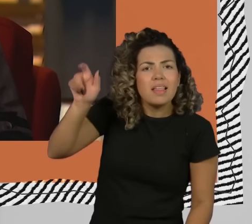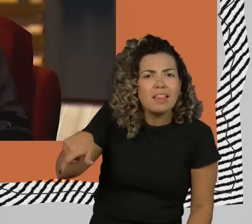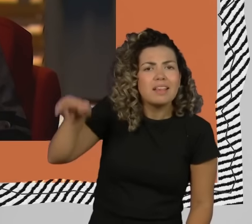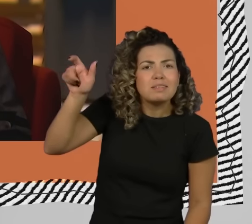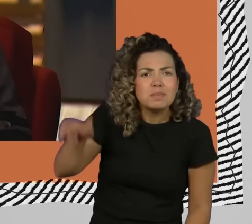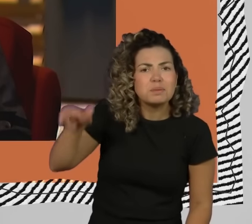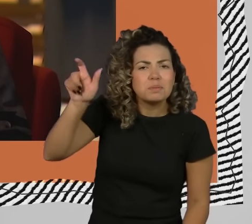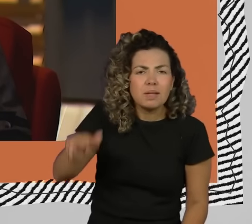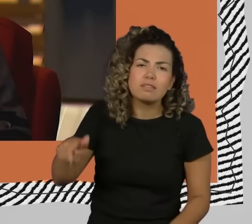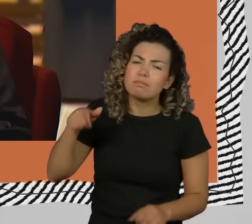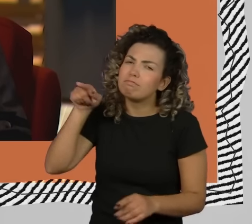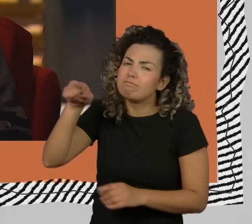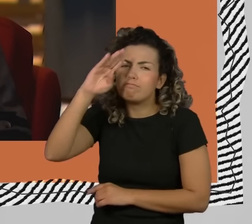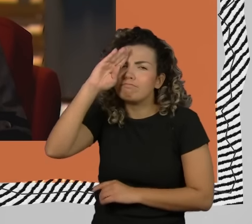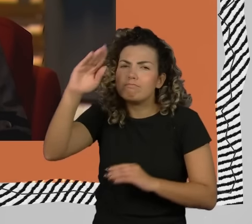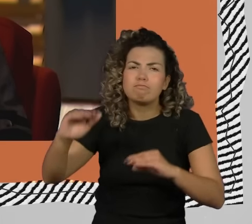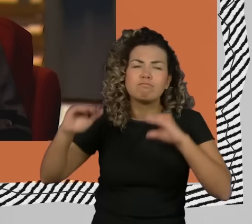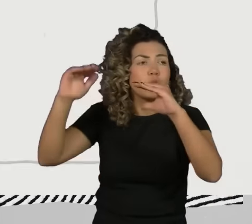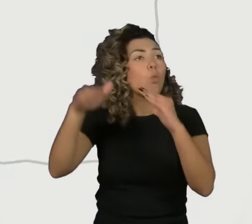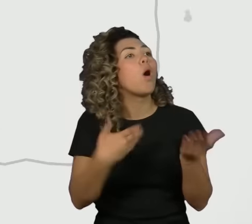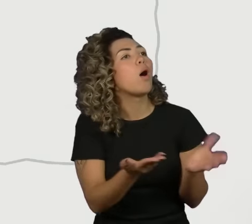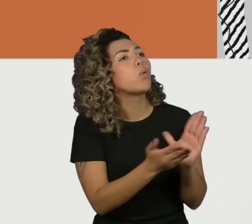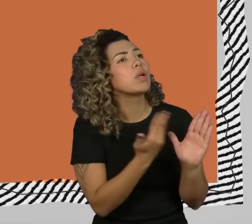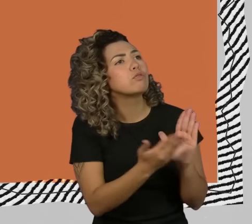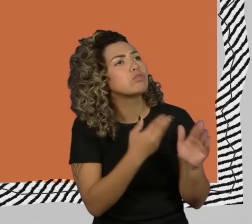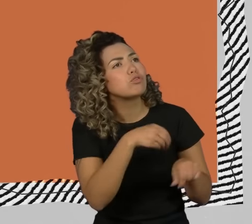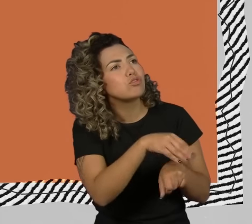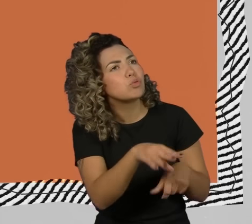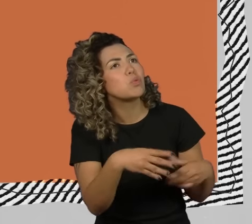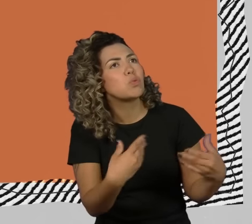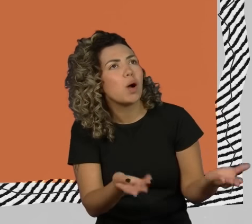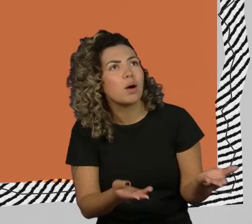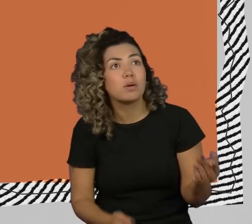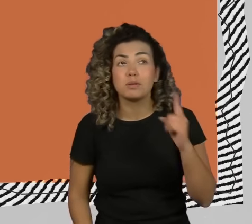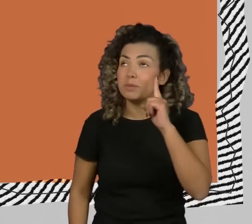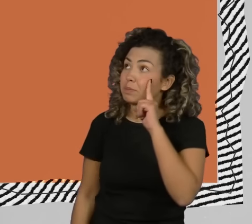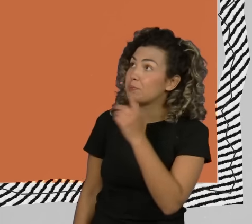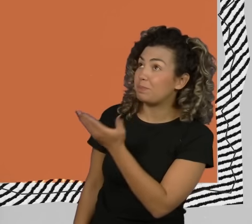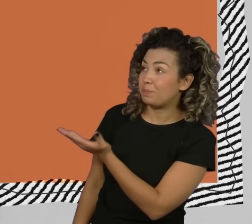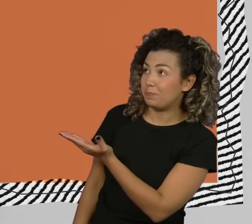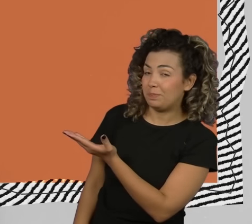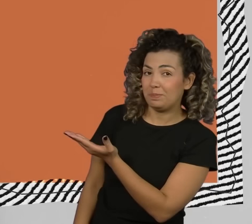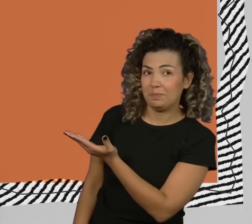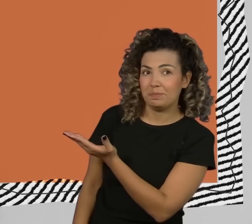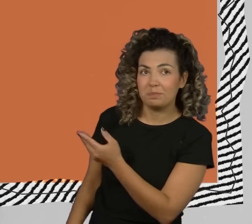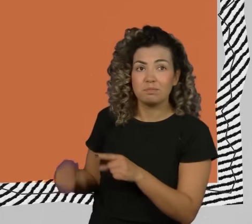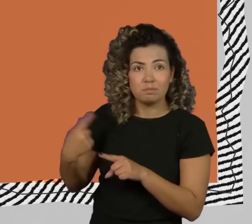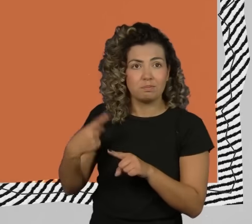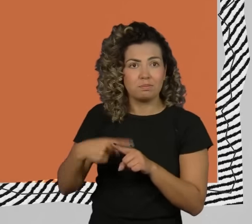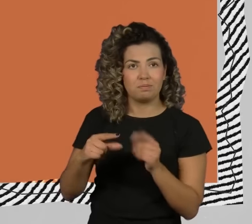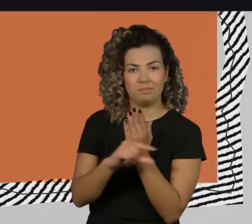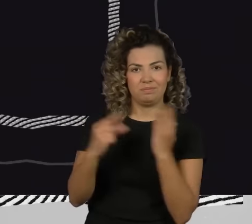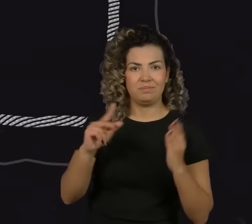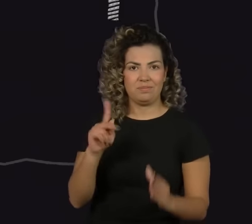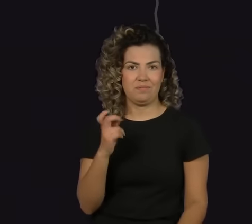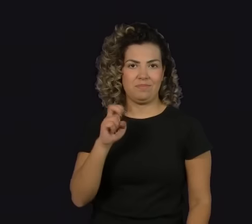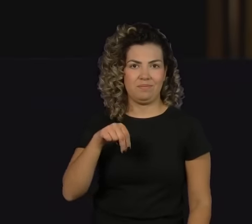mestre. Qual o livro dele? Pode botar aí A Taça de Ouro, né? Um grande